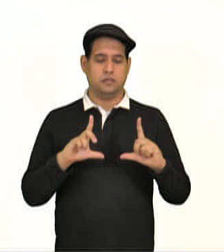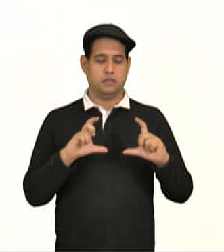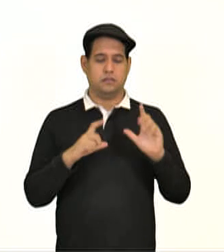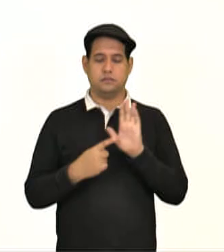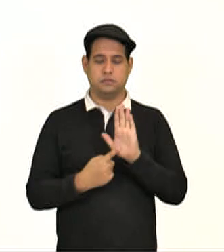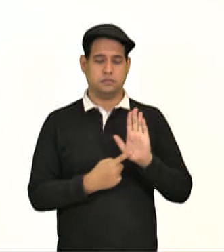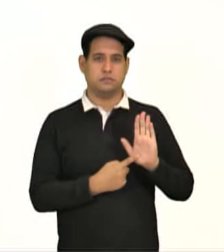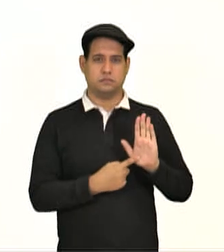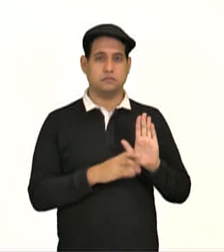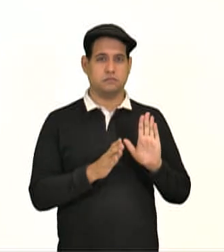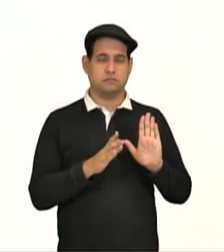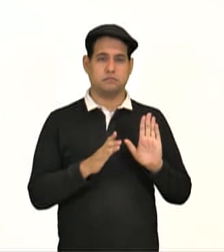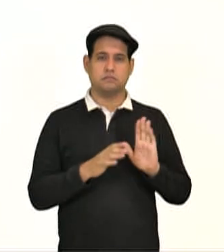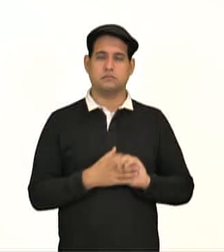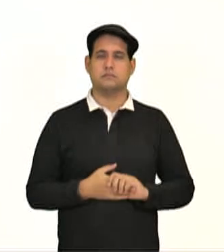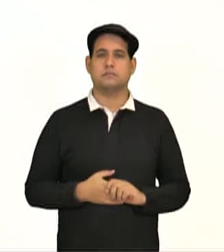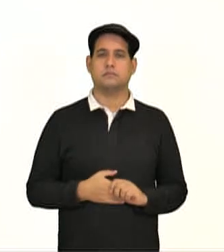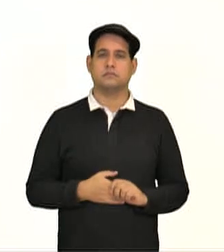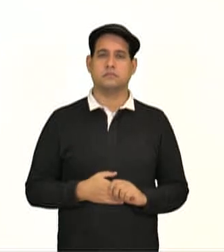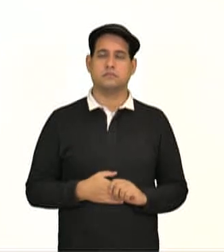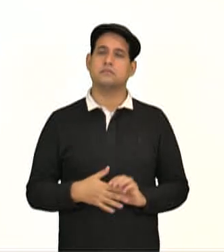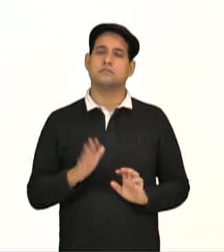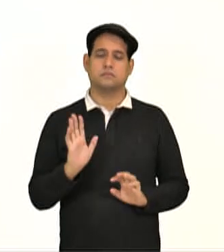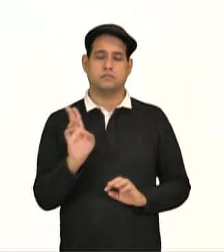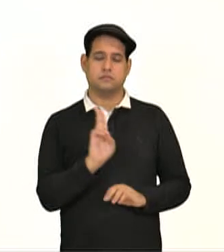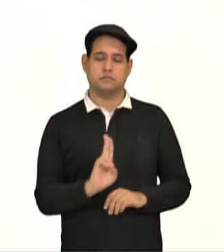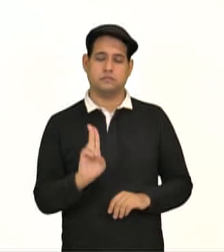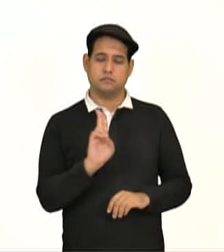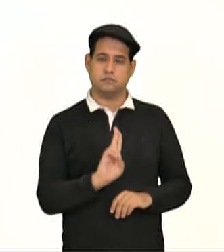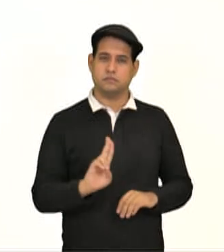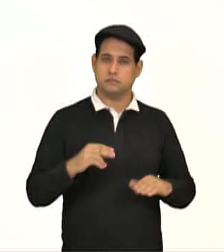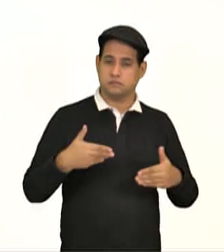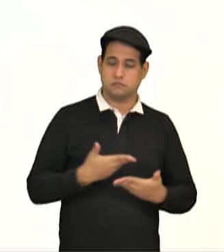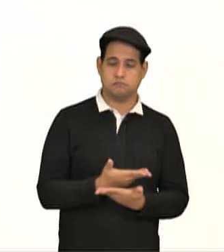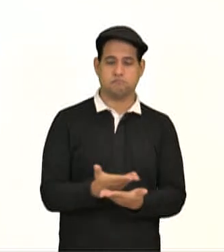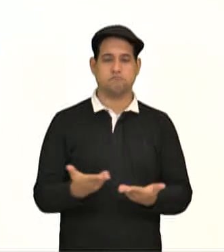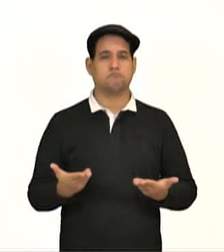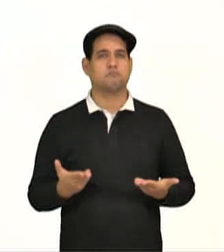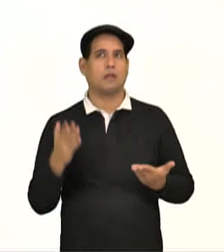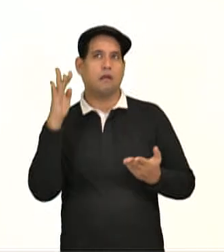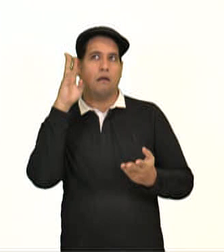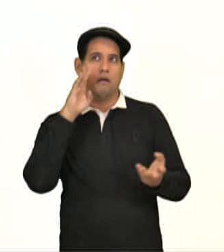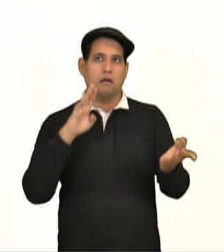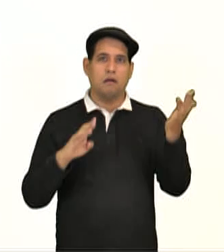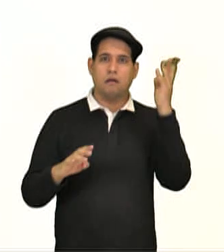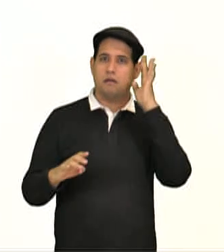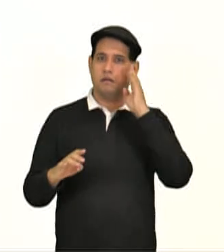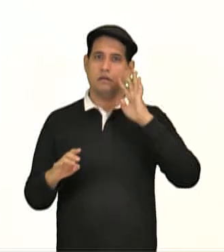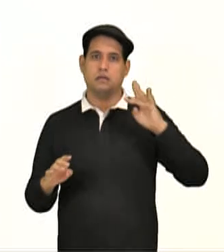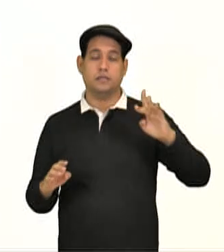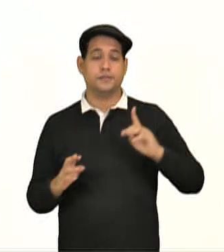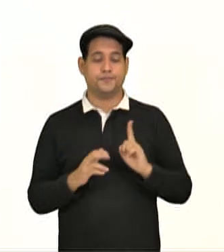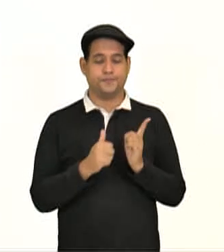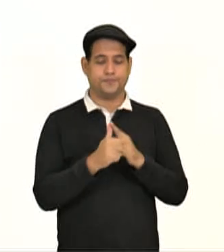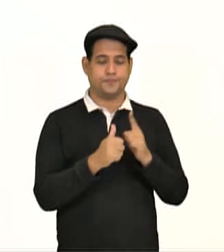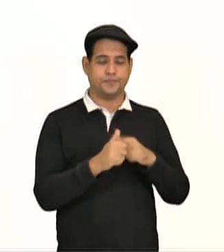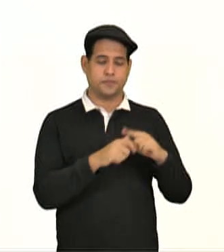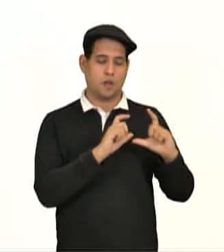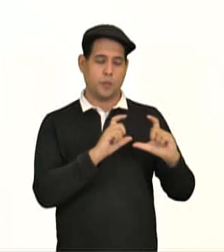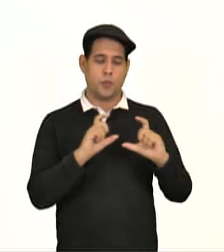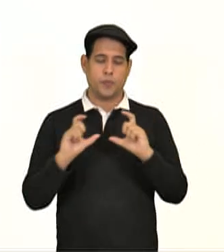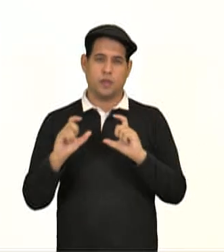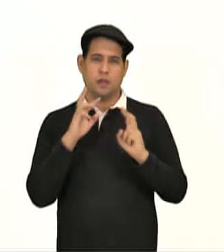aqui uma tirinha, né, que foi colocado para vocês para contribuir com essas reflexões. No primeiro balão,